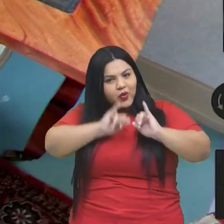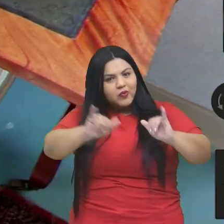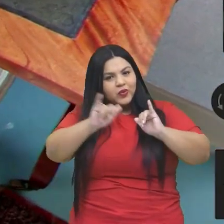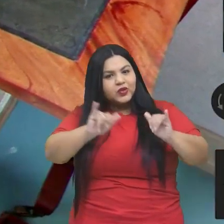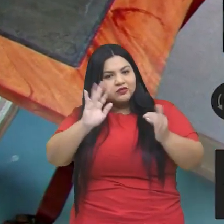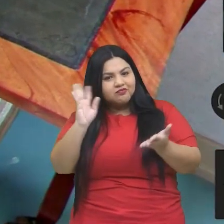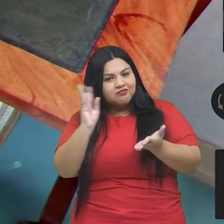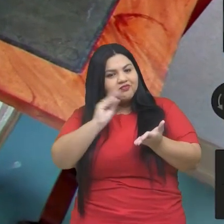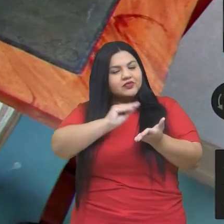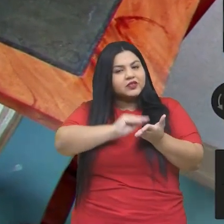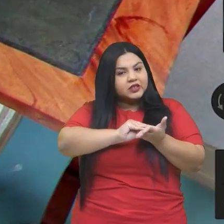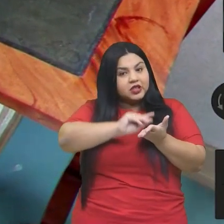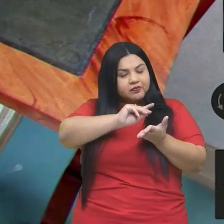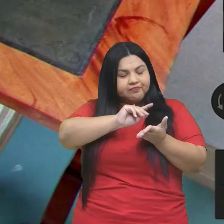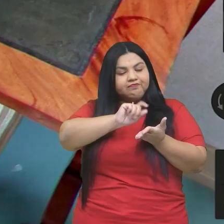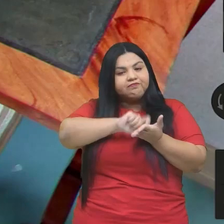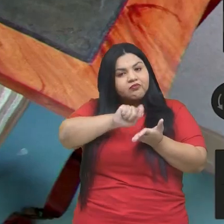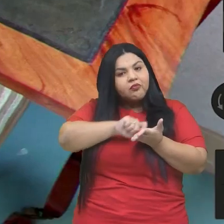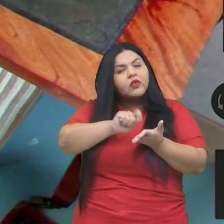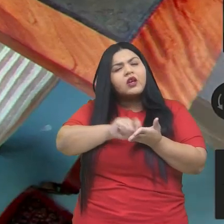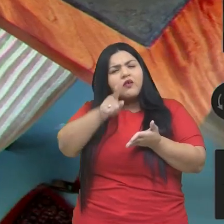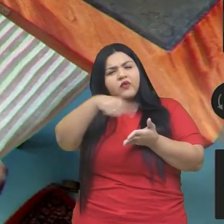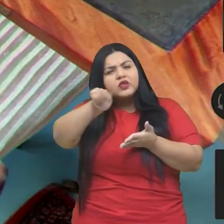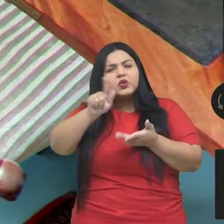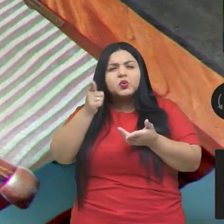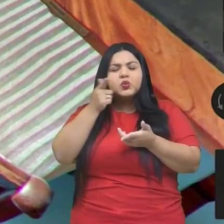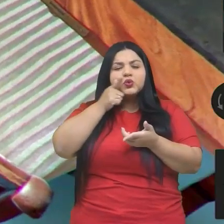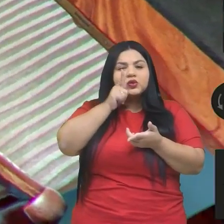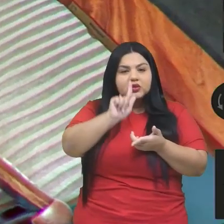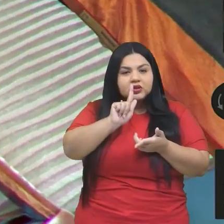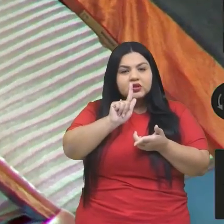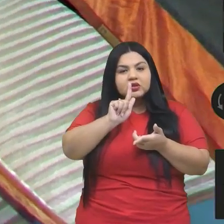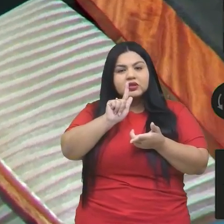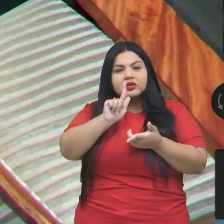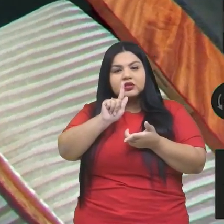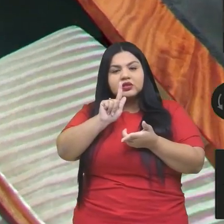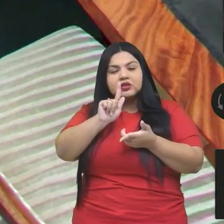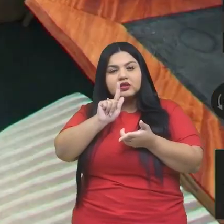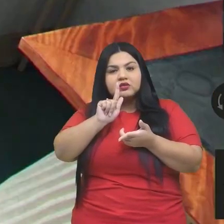seu diário, né? Então você consegue, ao